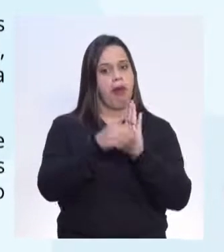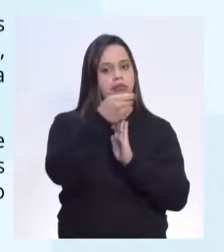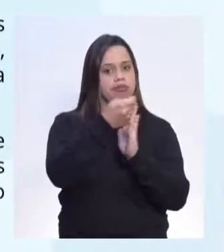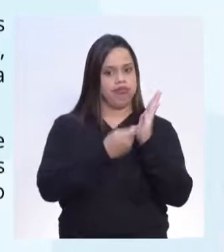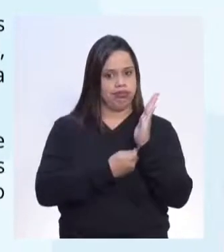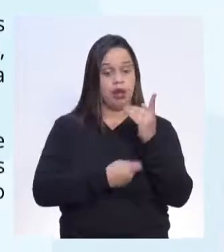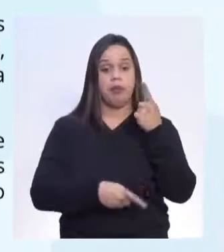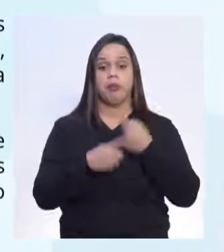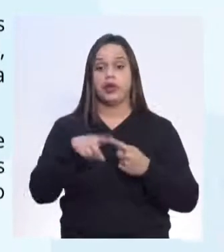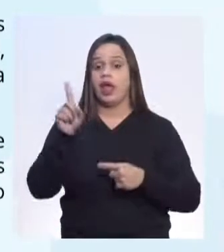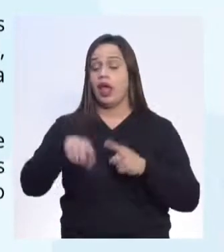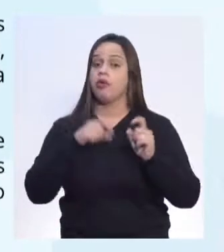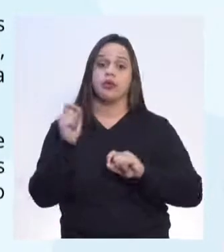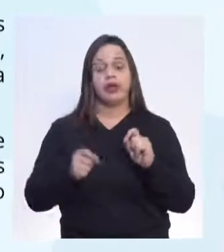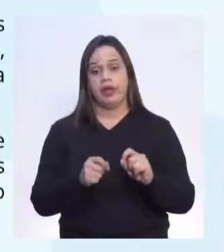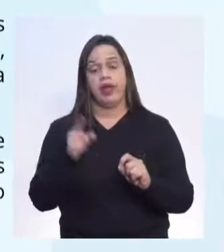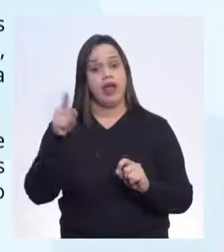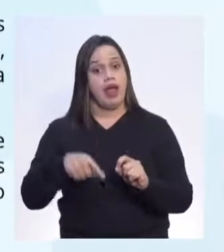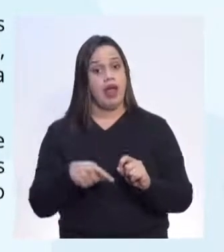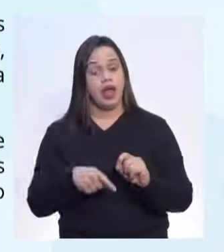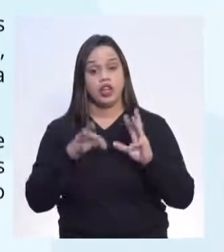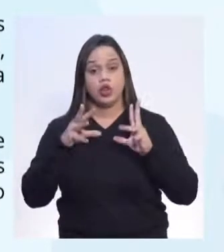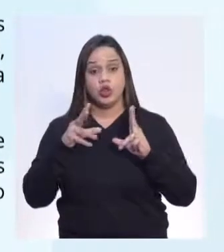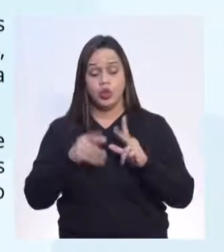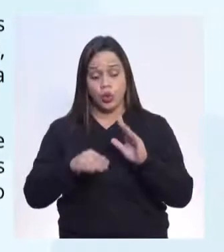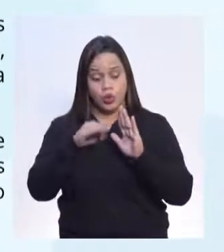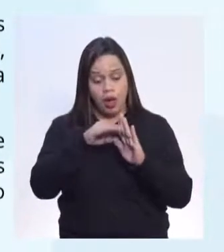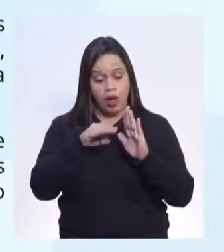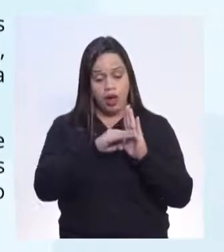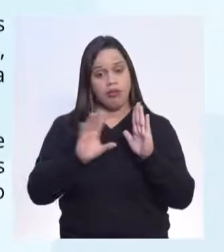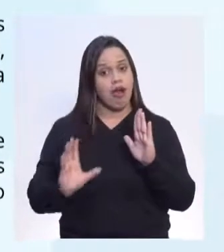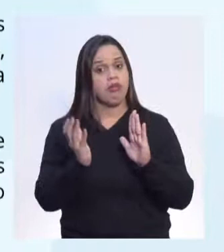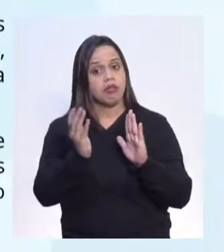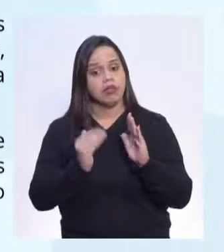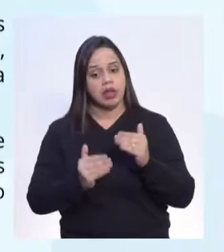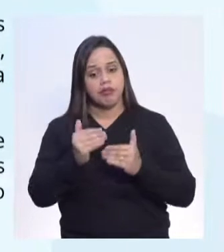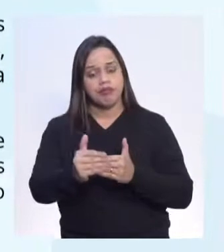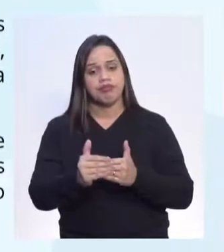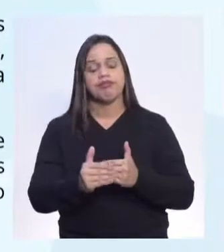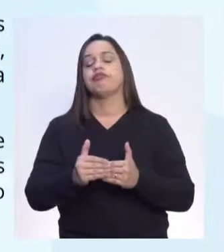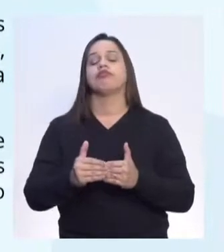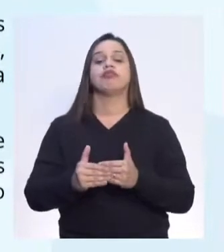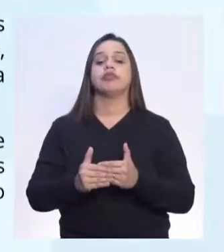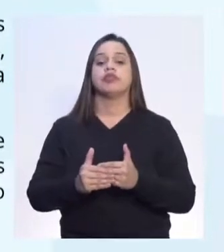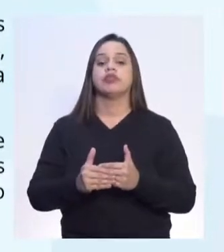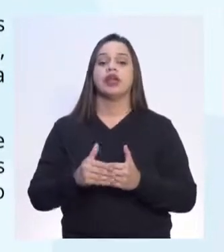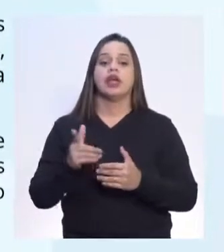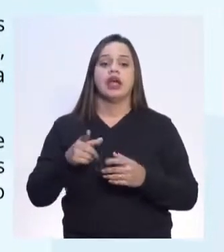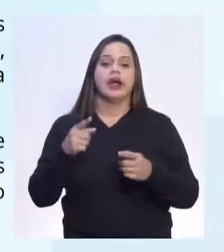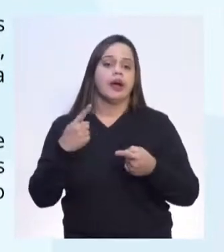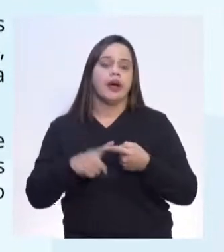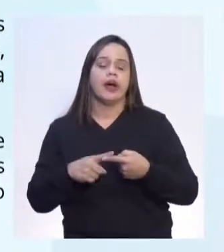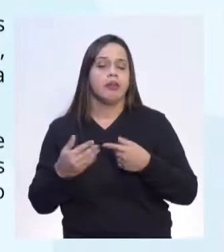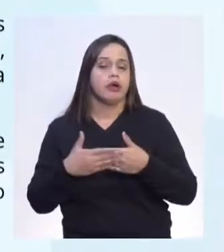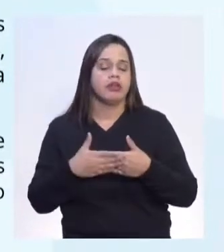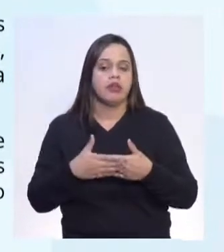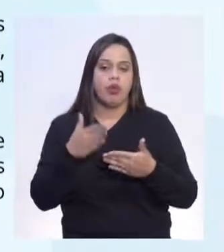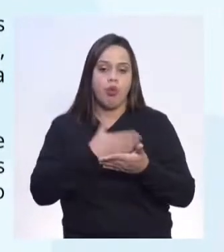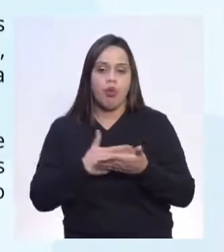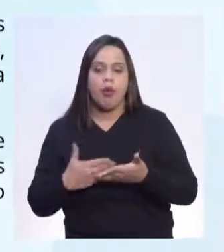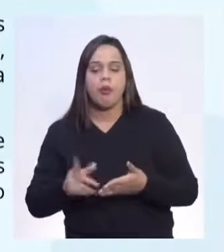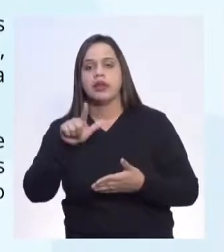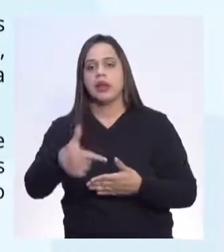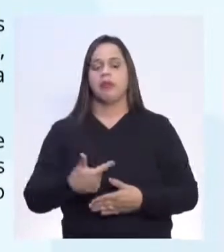roteiro é nada mais, nada menos que uma sequência do que vai ser gravado. Primeiro pode ser uma abertura, depois você